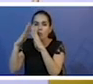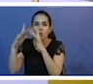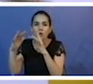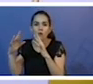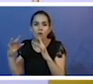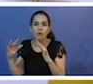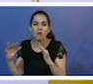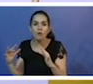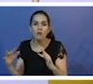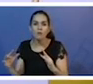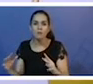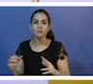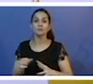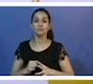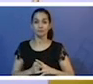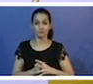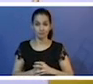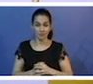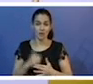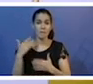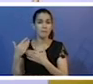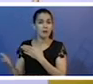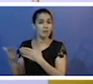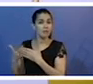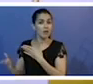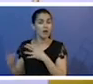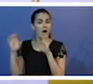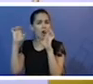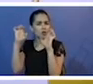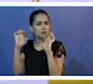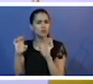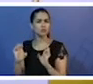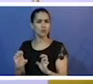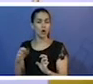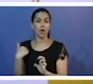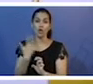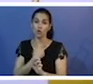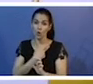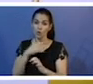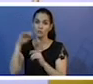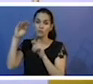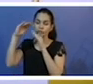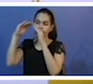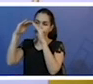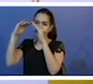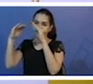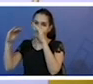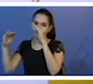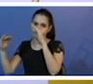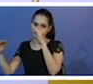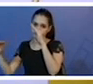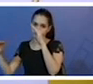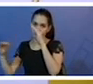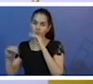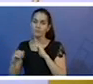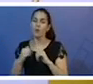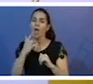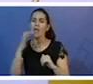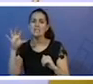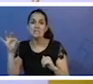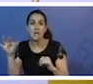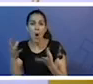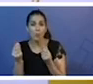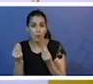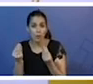desmineralizando e aí ele vai perdendo, né, a sua estrutura e a gente vai realmente diminuindo, tá? Então a quantidade de sal interfere